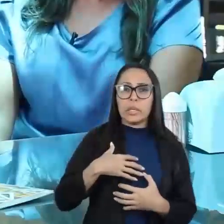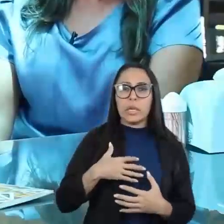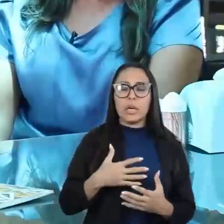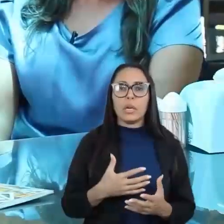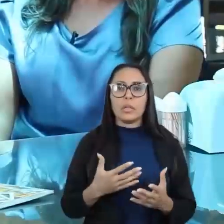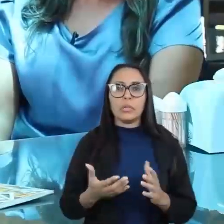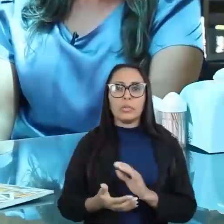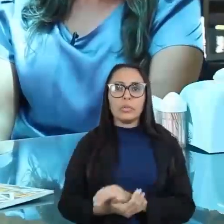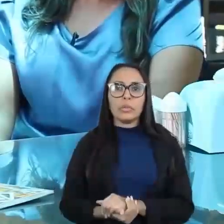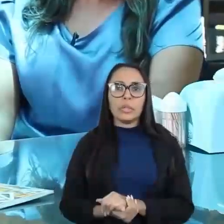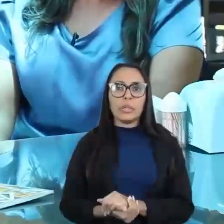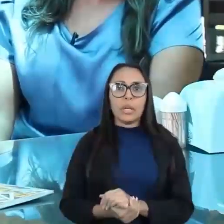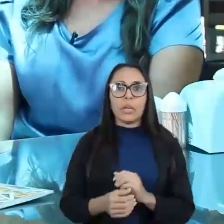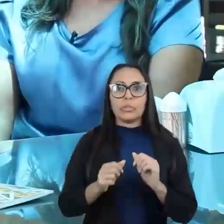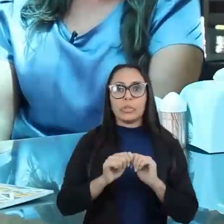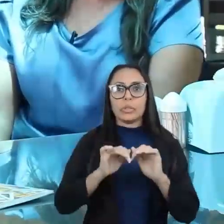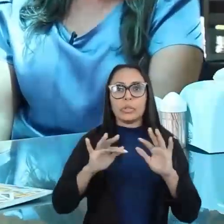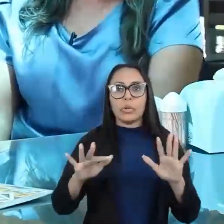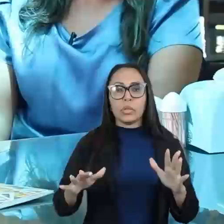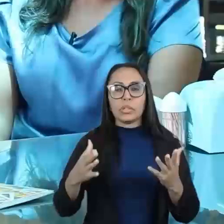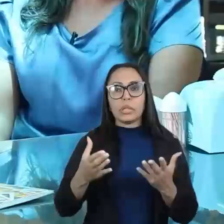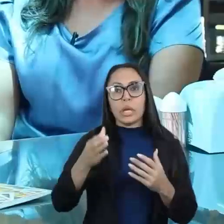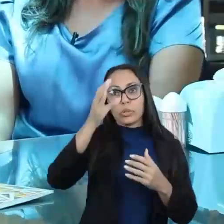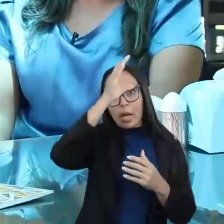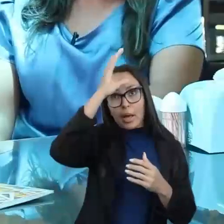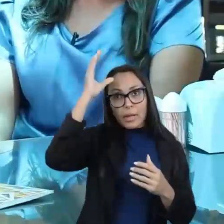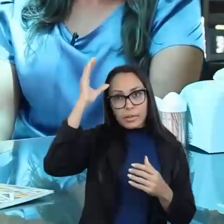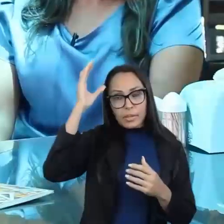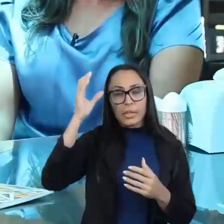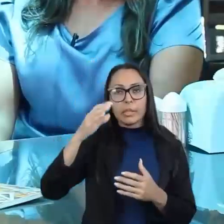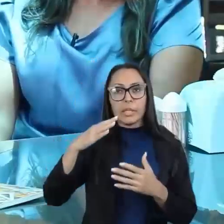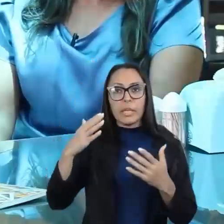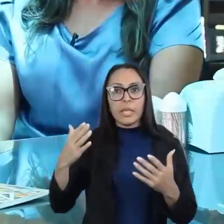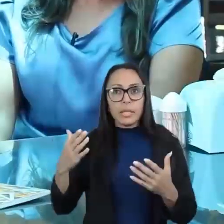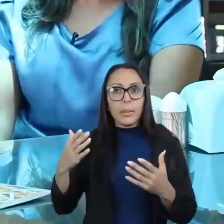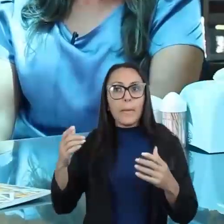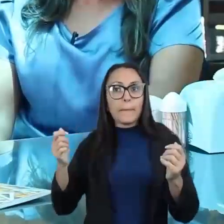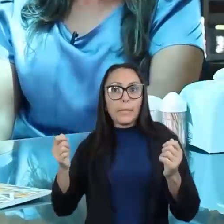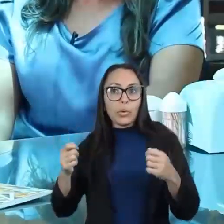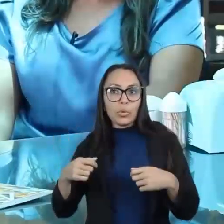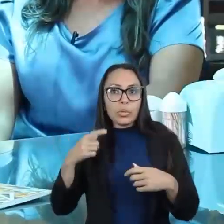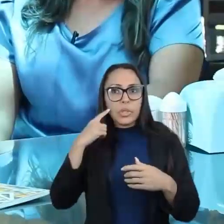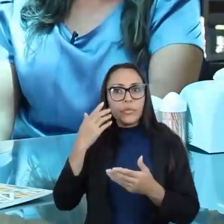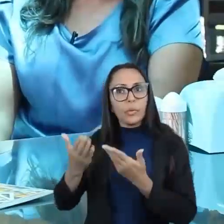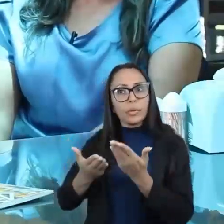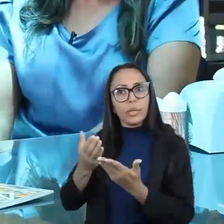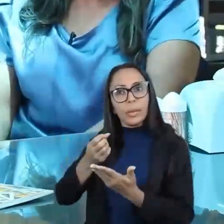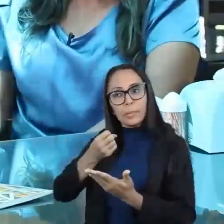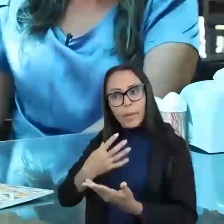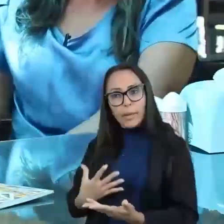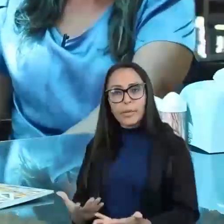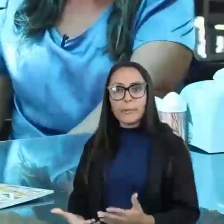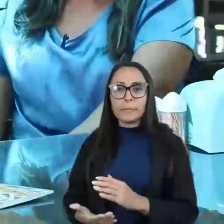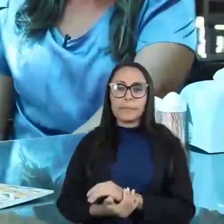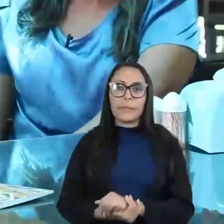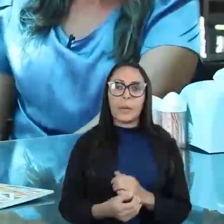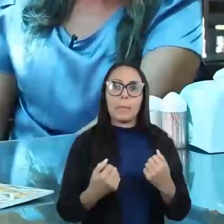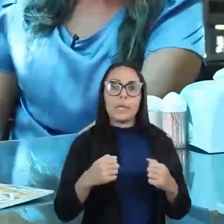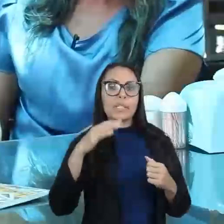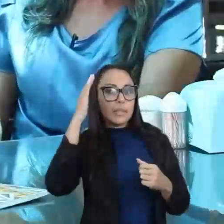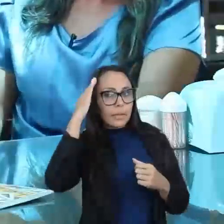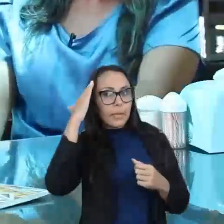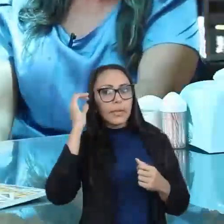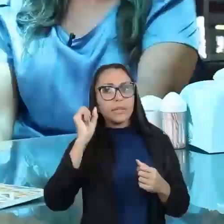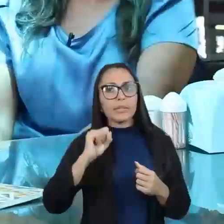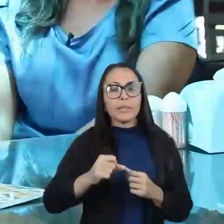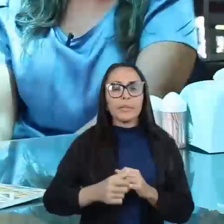deixa bem claro, ó, atenda o cliente da melhor forma possível. Também tem a moldagem, tem cliente que não gosta. Isso, tem que entender o perfil de cada cliente. O atendimento